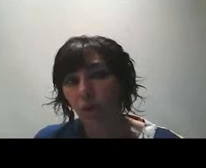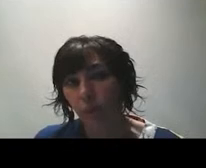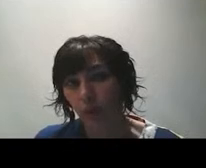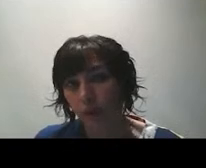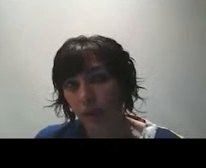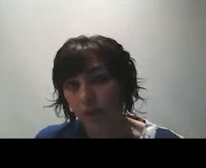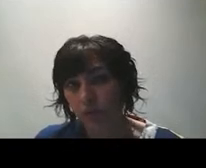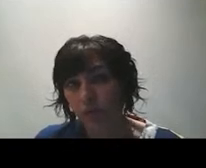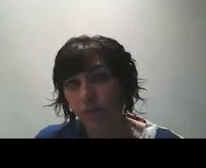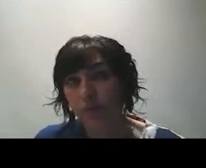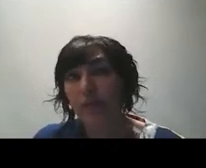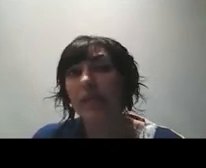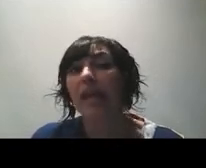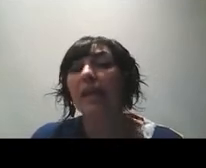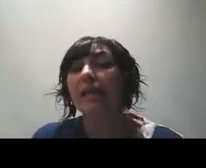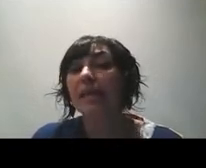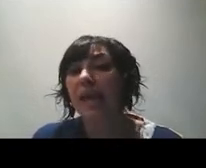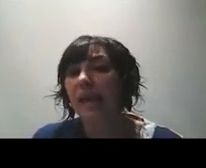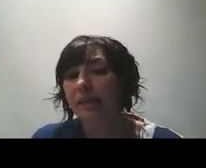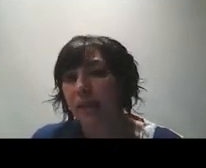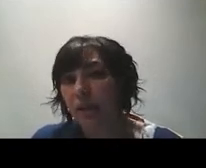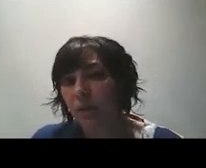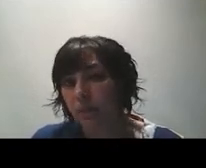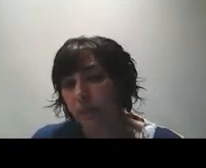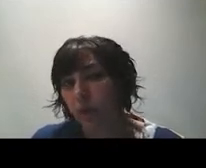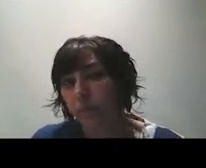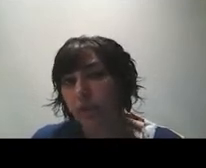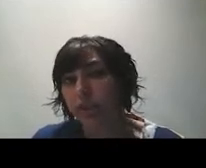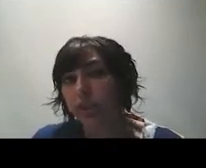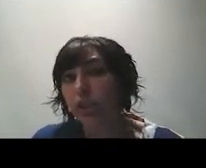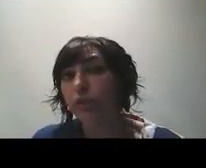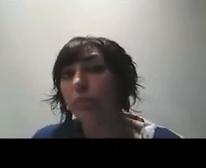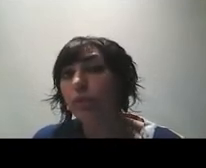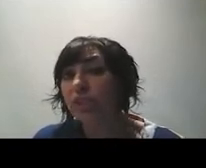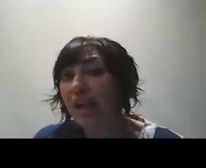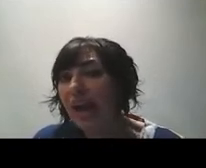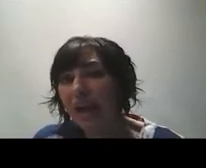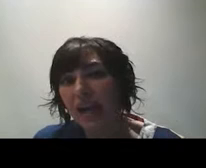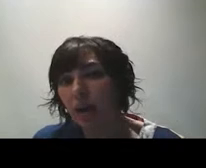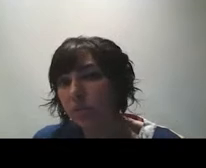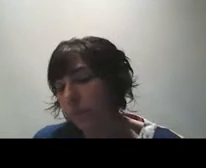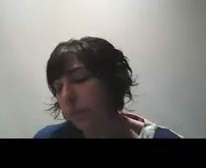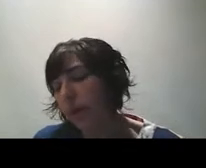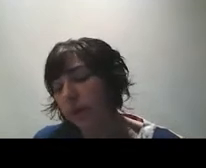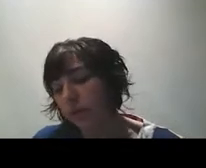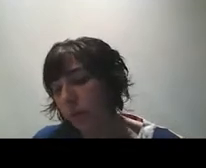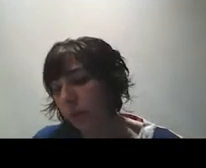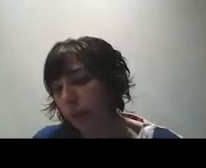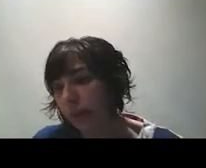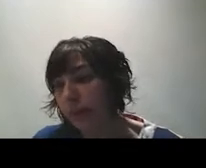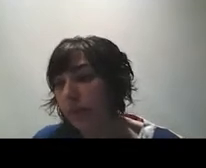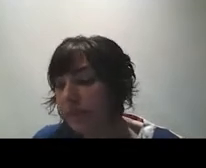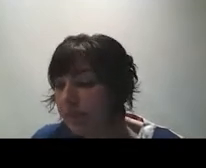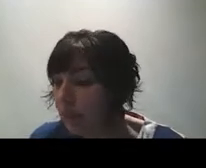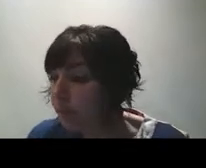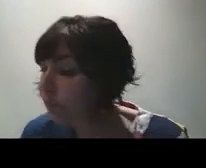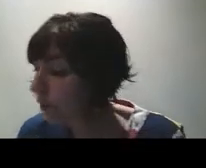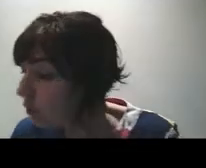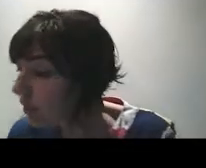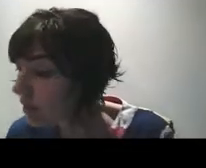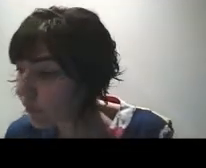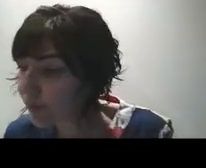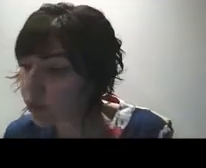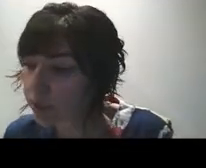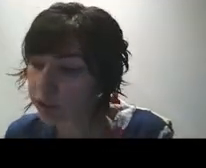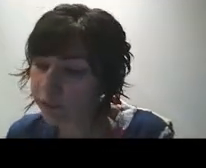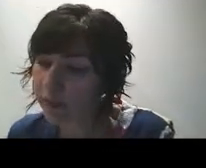ferramenta dos 5 porquês que ela tem por objetivo buscar a causa primária do problema então assim